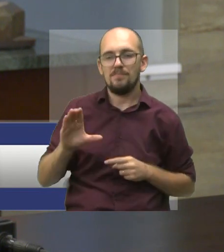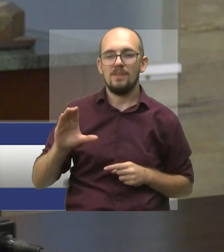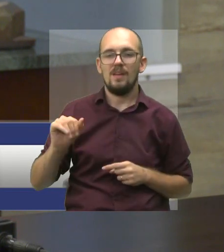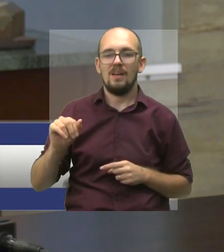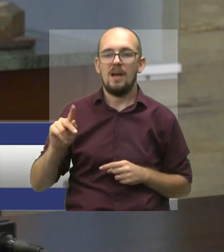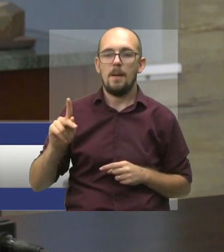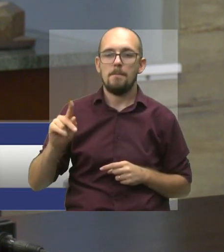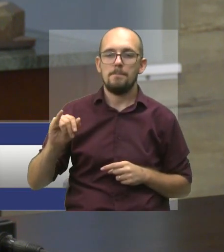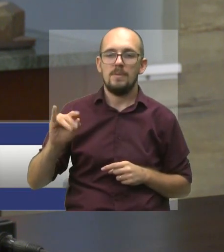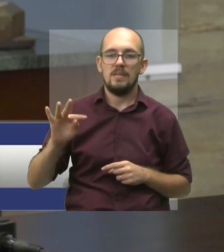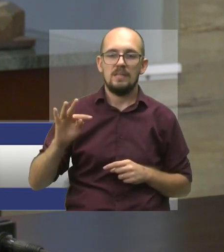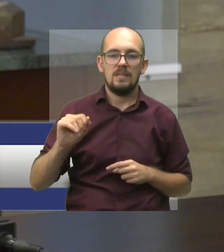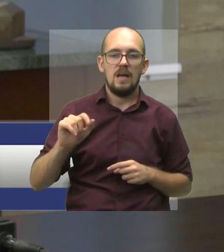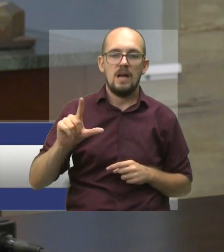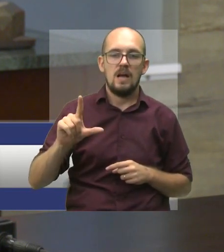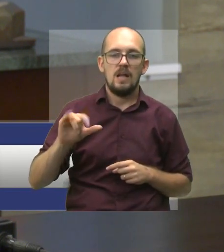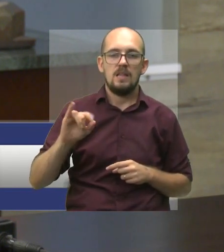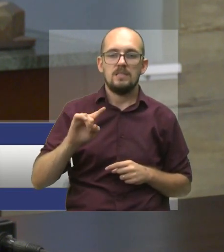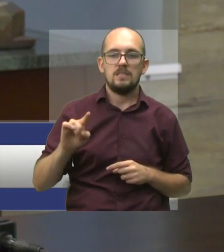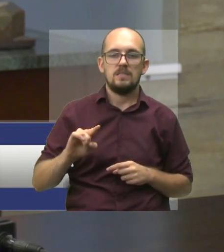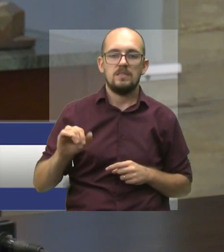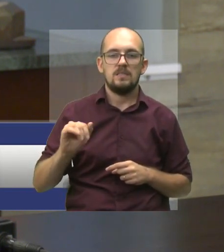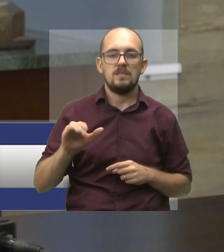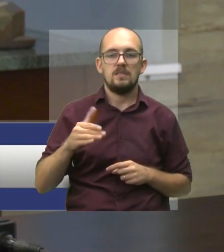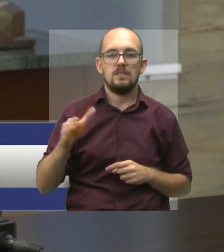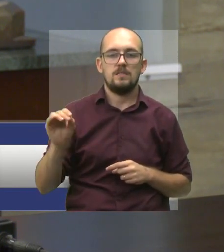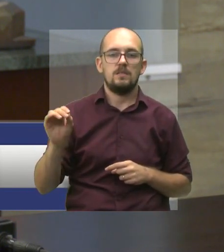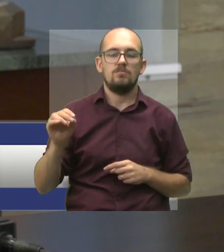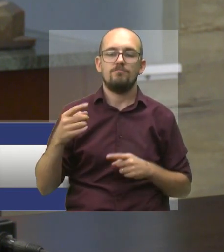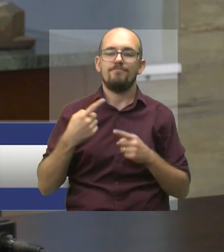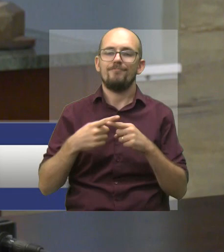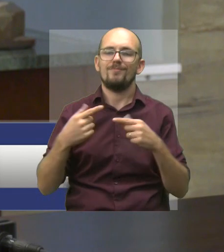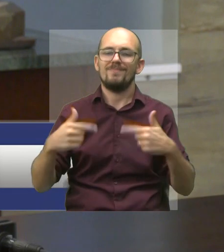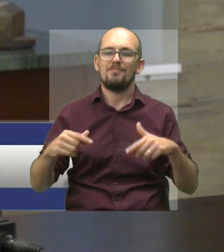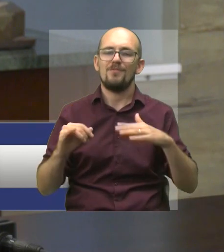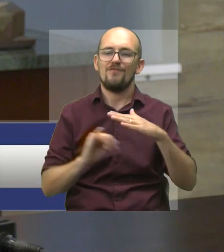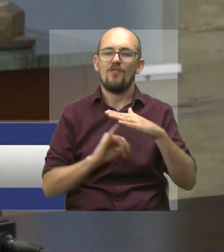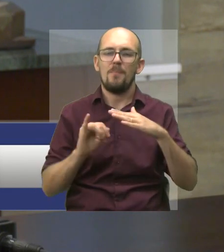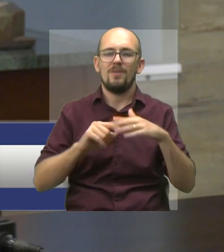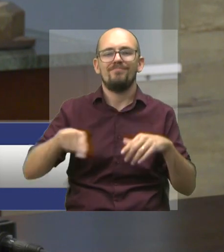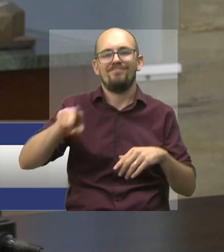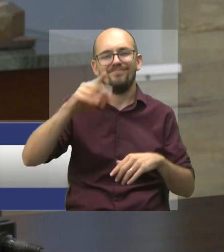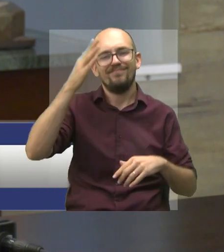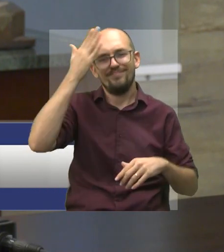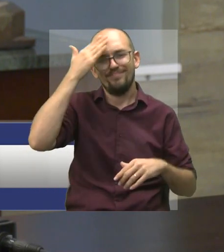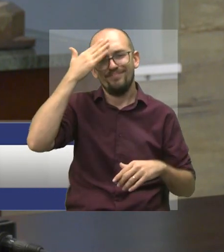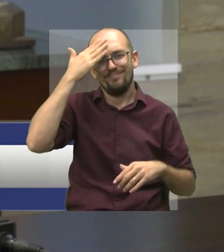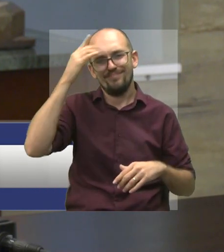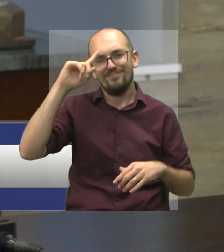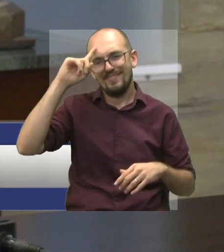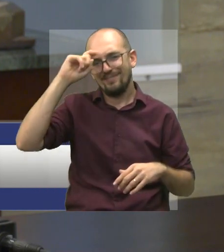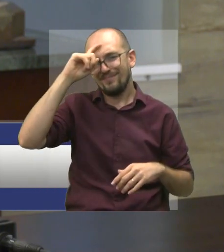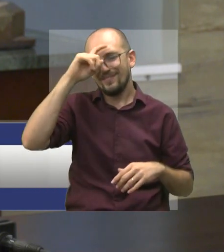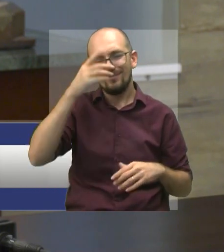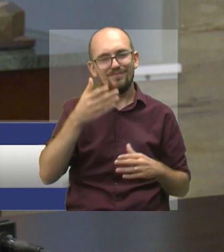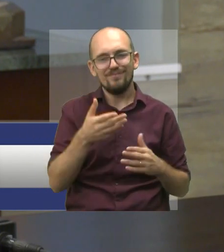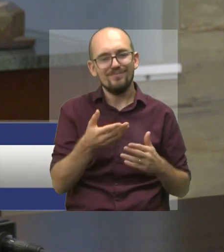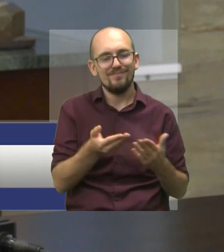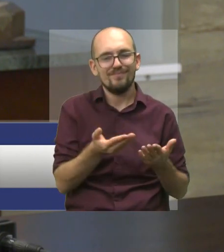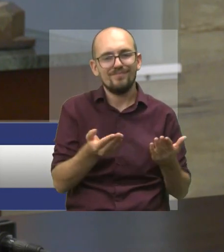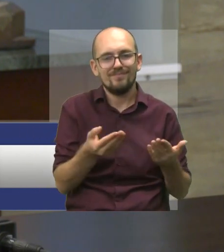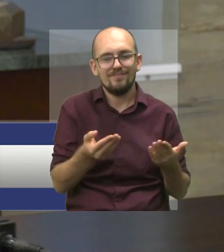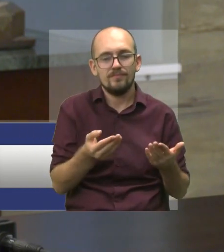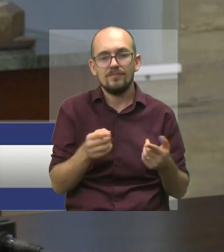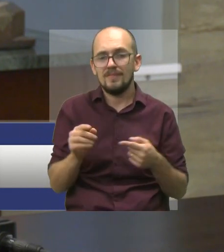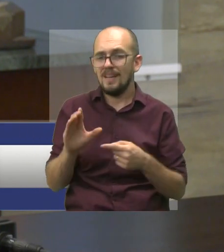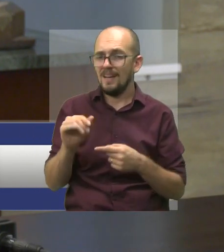grande dificuldade, porque, assim, num trabalho informal, a gente sabe o quanto é difícil você ter que tirar, e na capitalização é